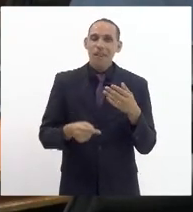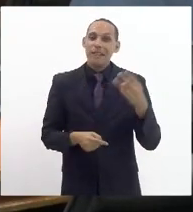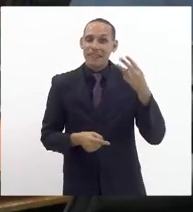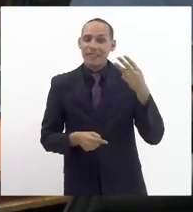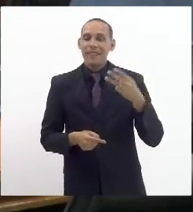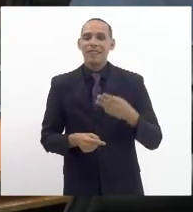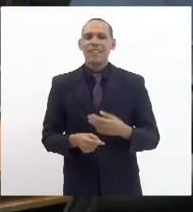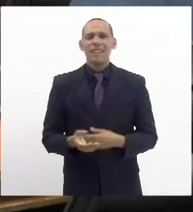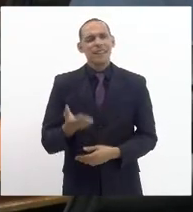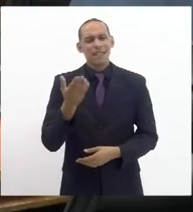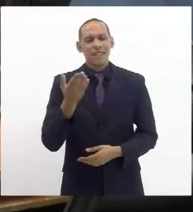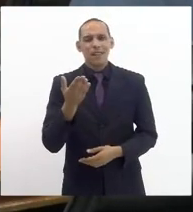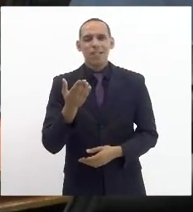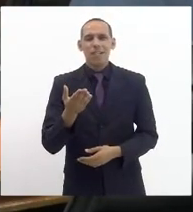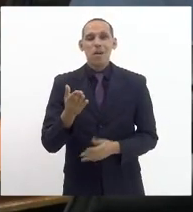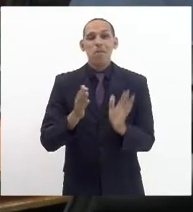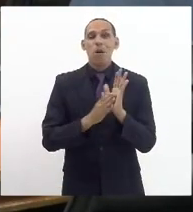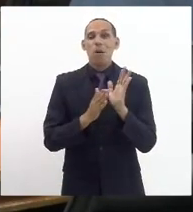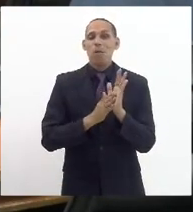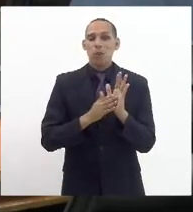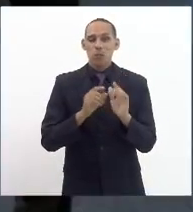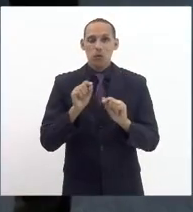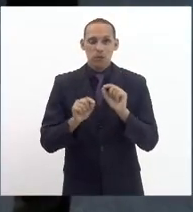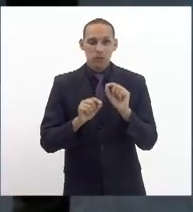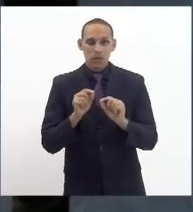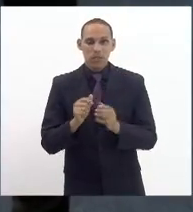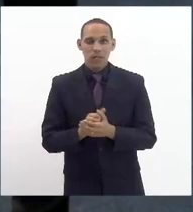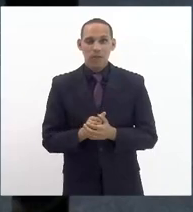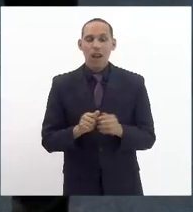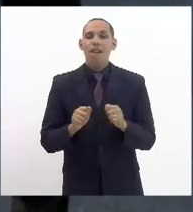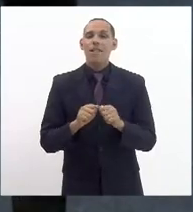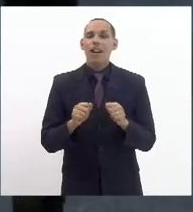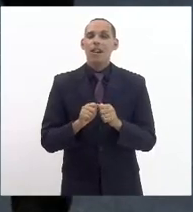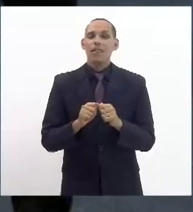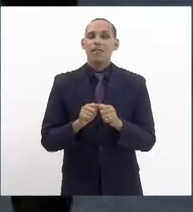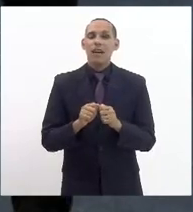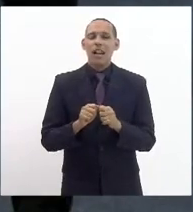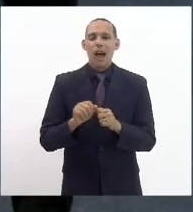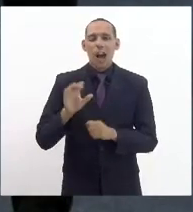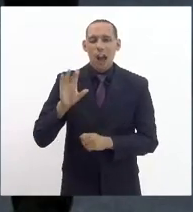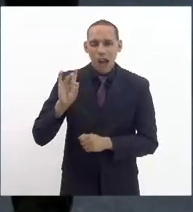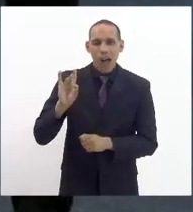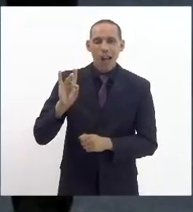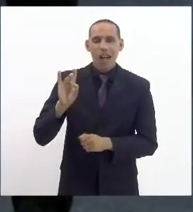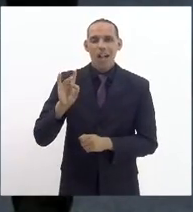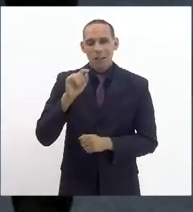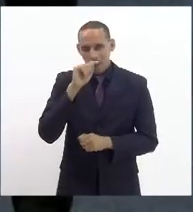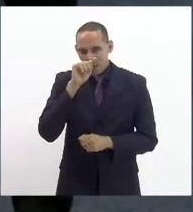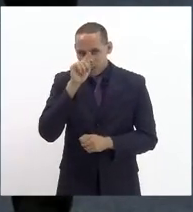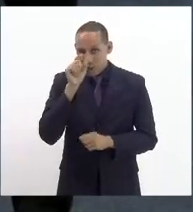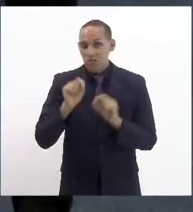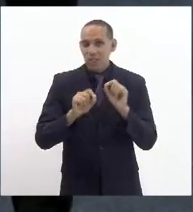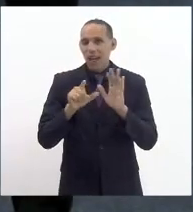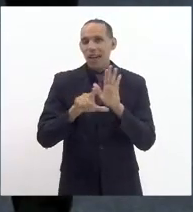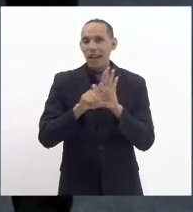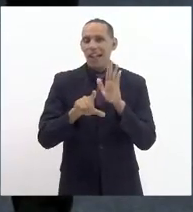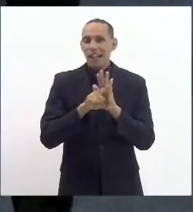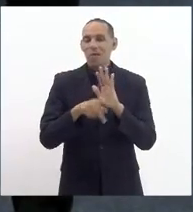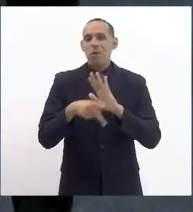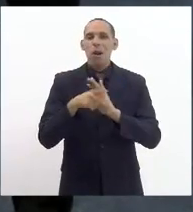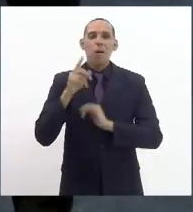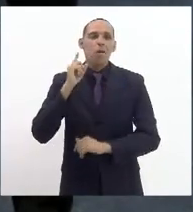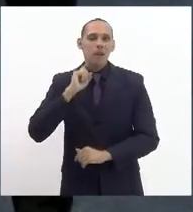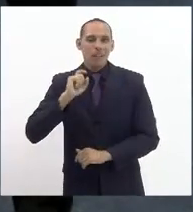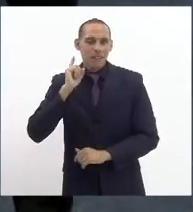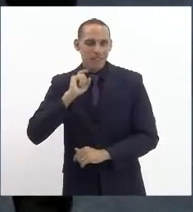Vossa Excelência está propondo fazer uma cola da legislação de Minas